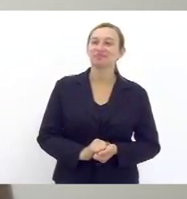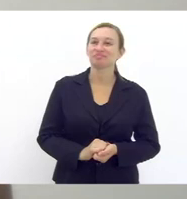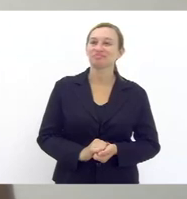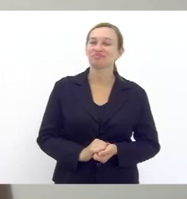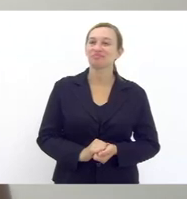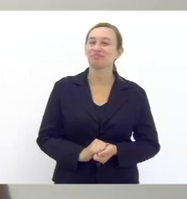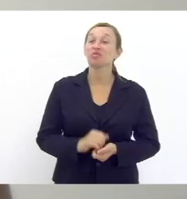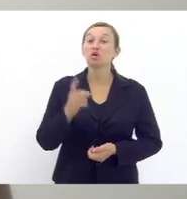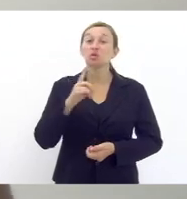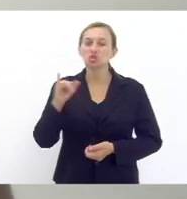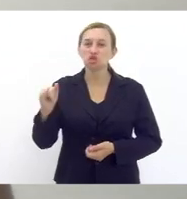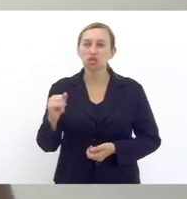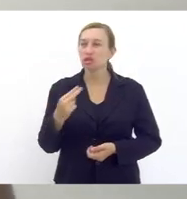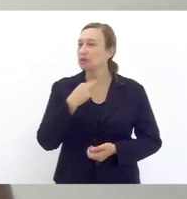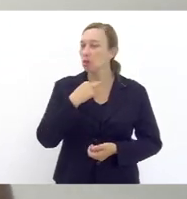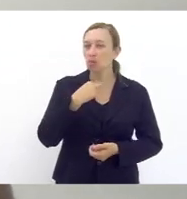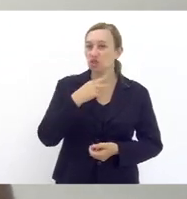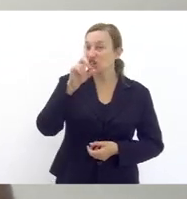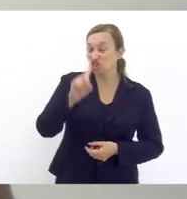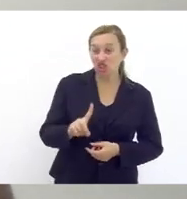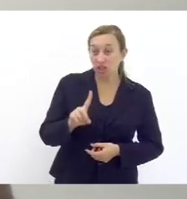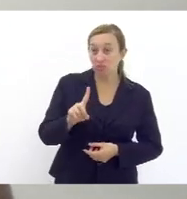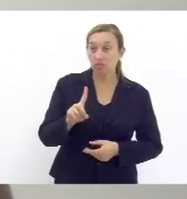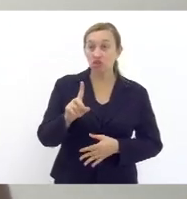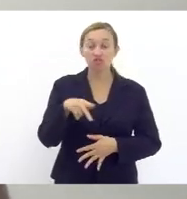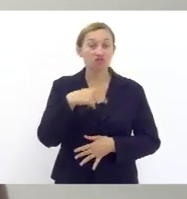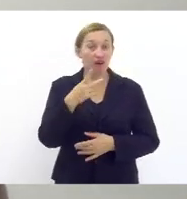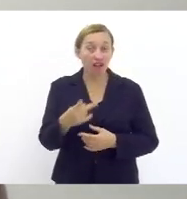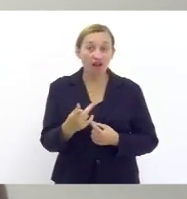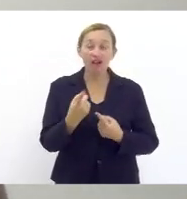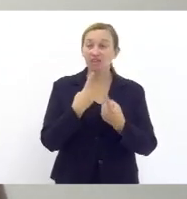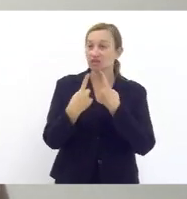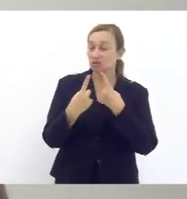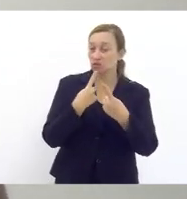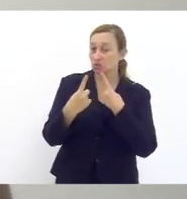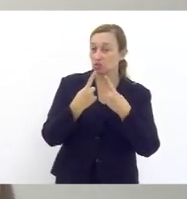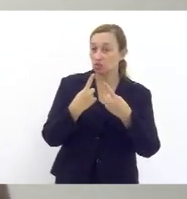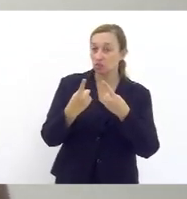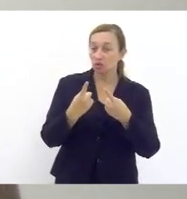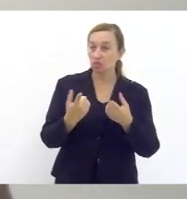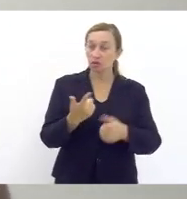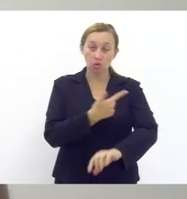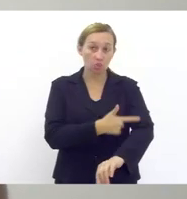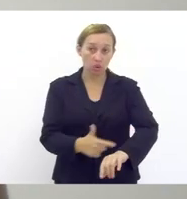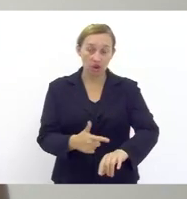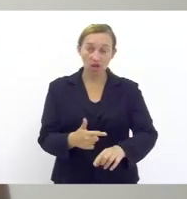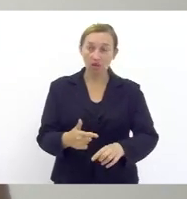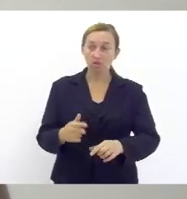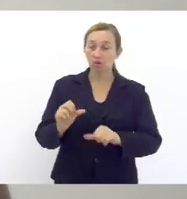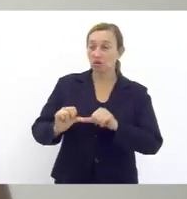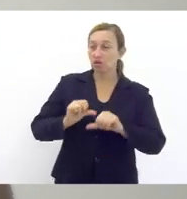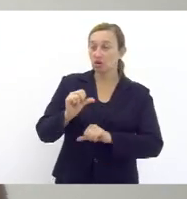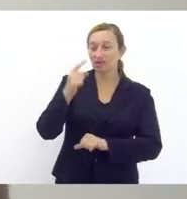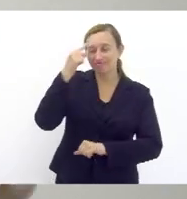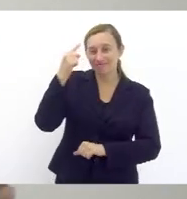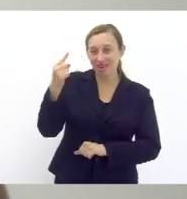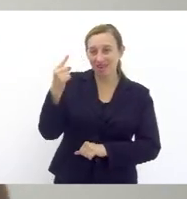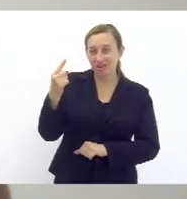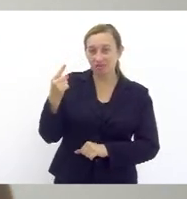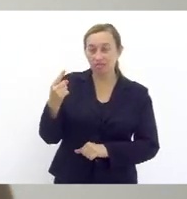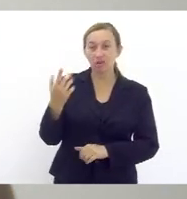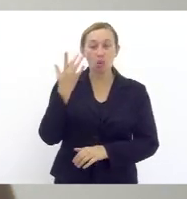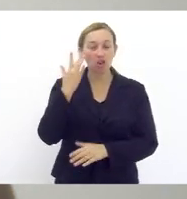no dia que a gente não puder ter esse direito de fazer discurso um discurso civilizado uma troca de ideias como essa eu acho que